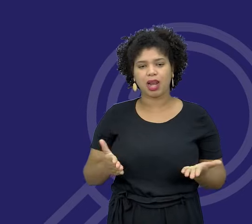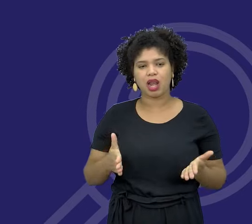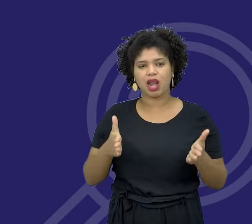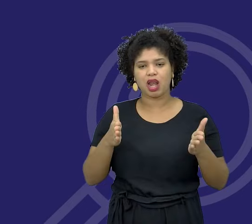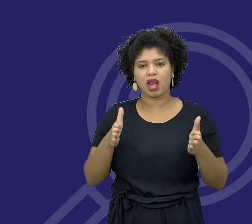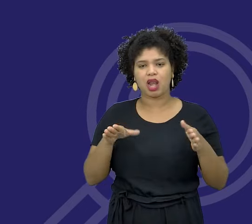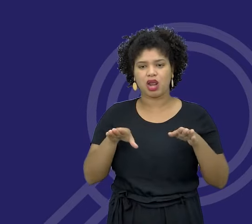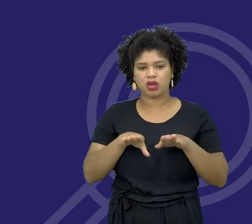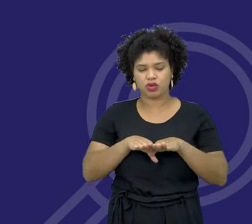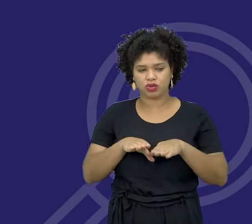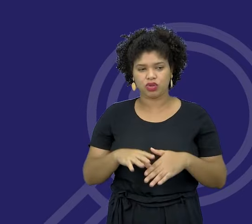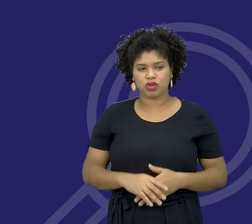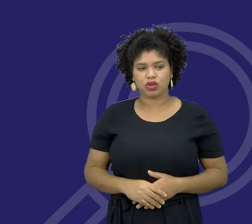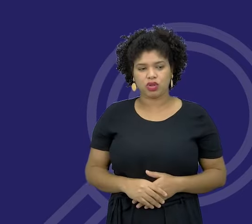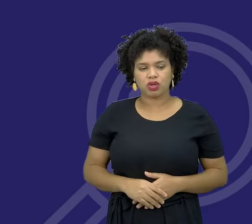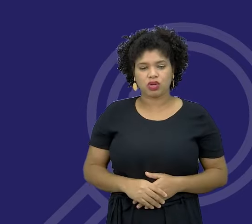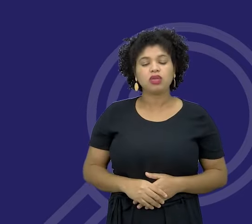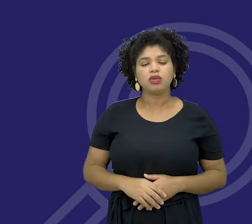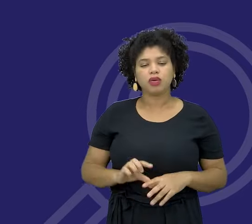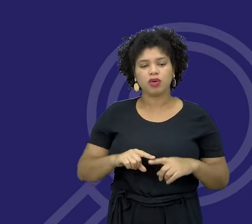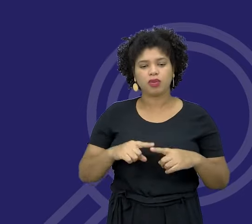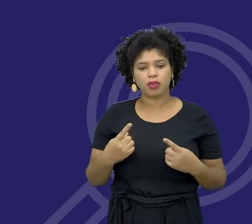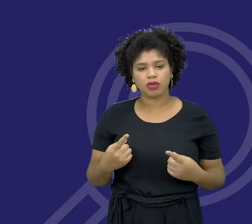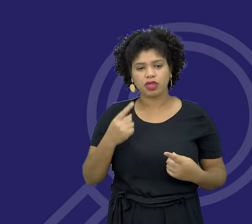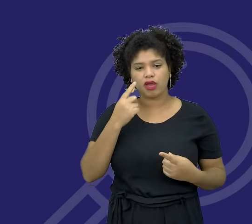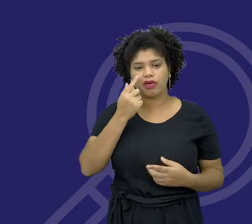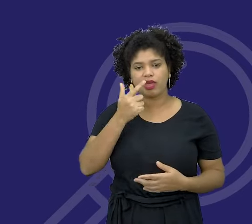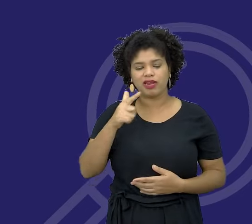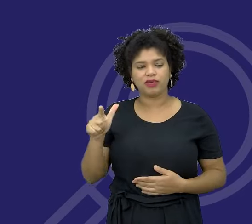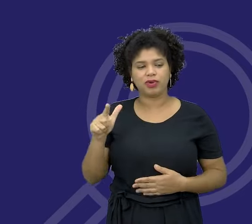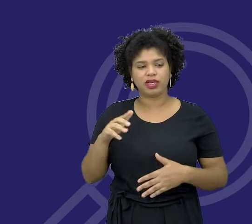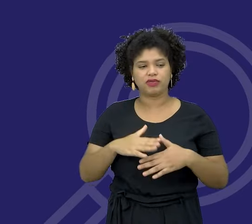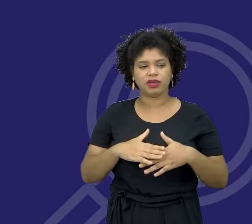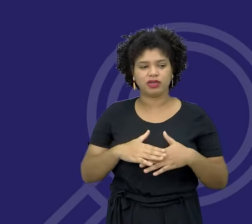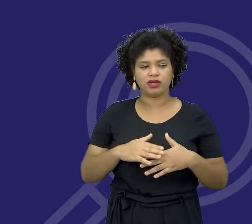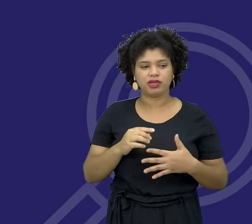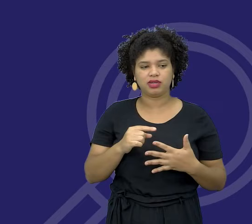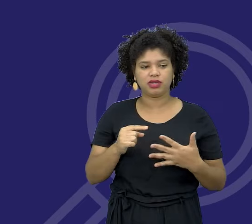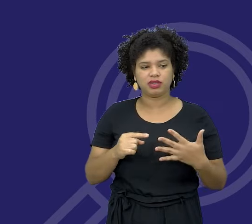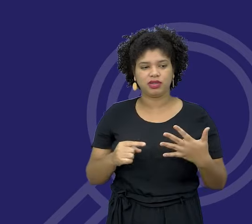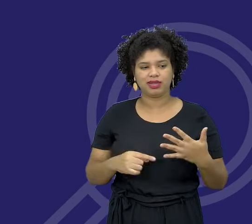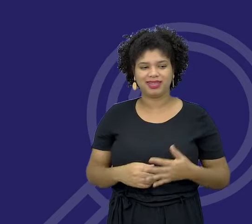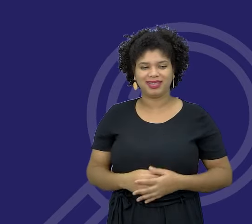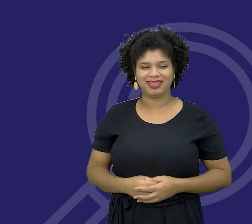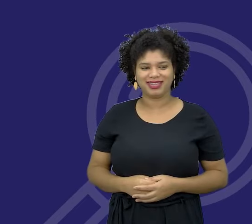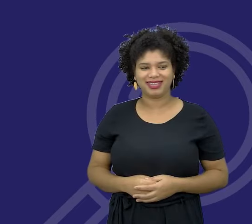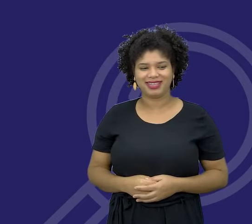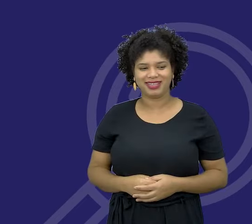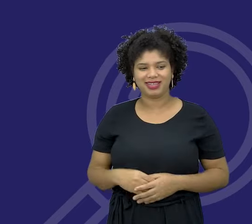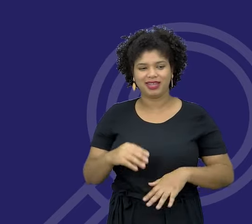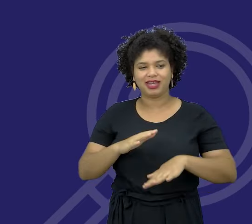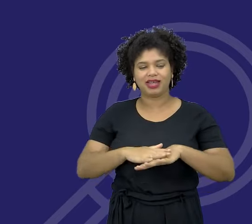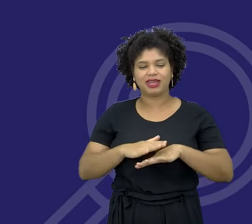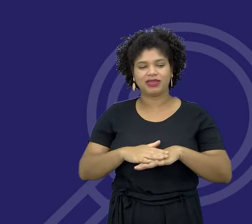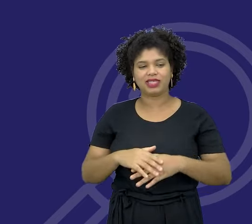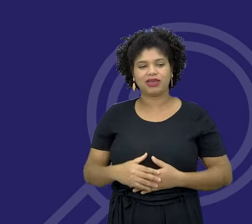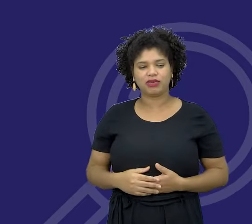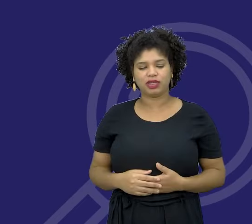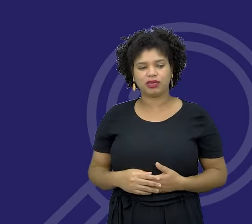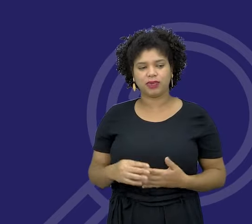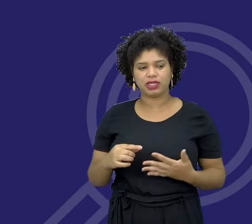uma planificação na cabeça. Outra, uma oportunidade aqui, de repente, até do aluno fazer